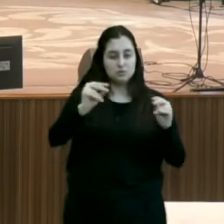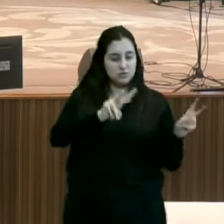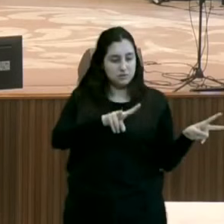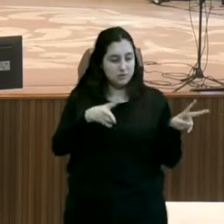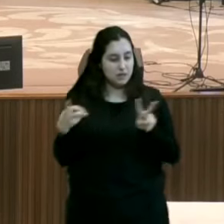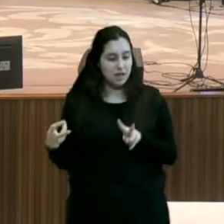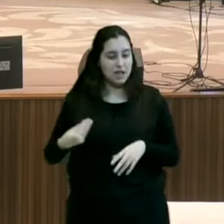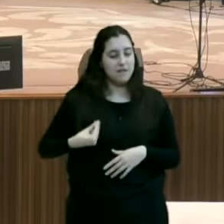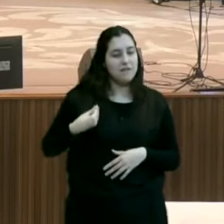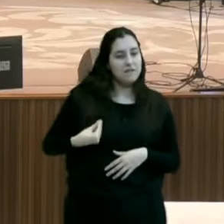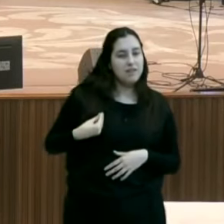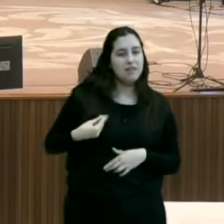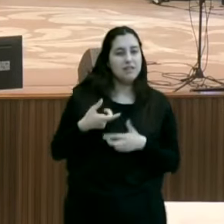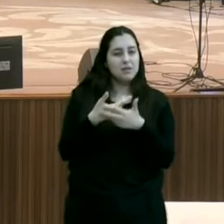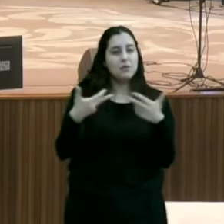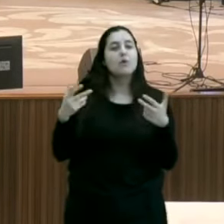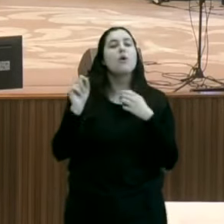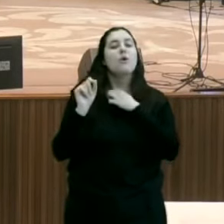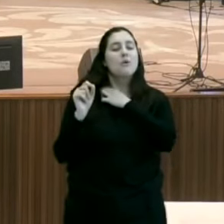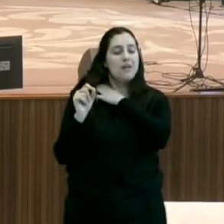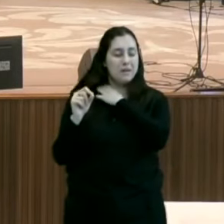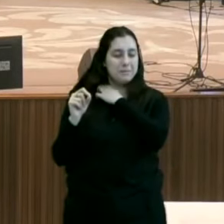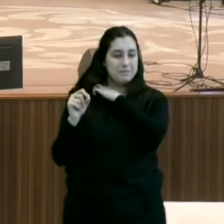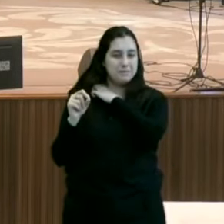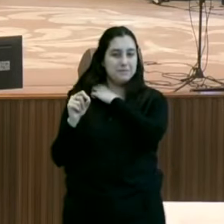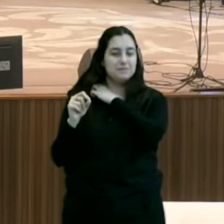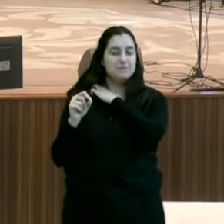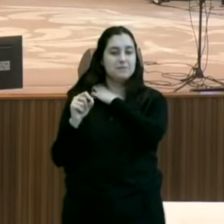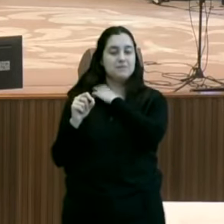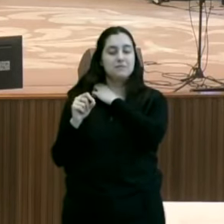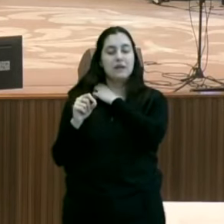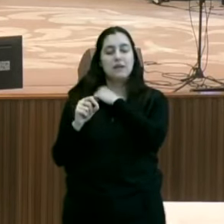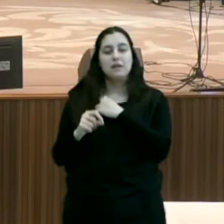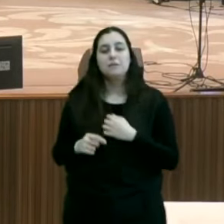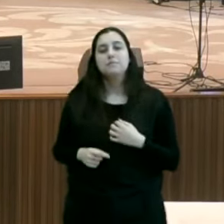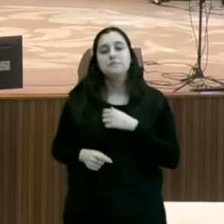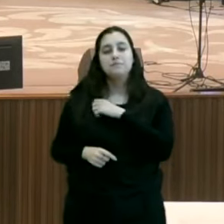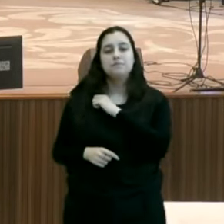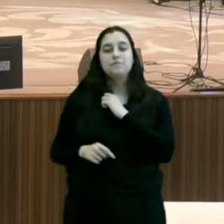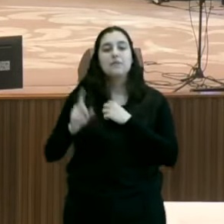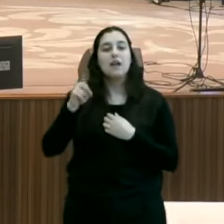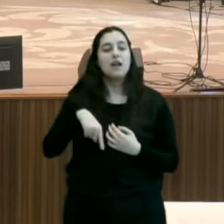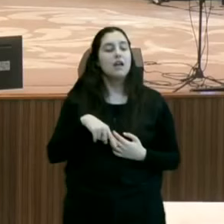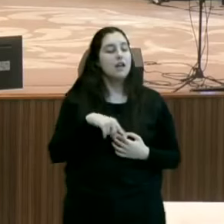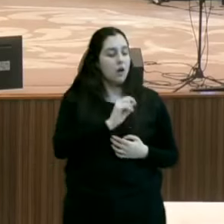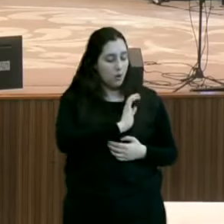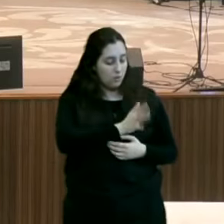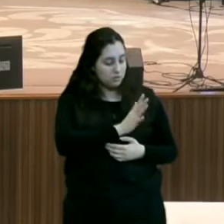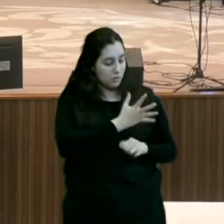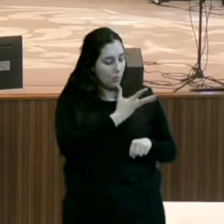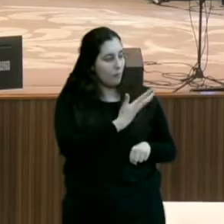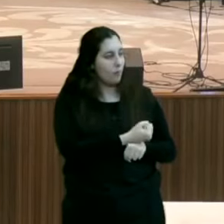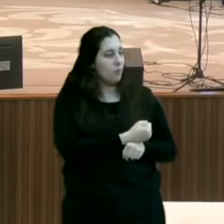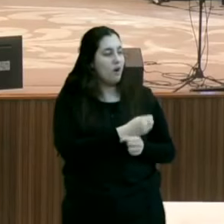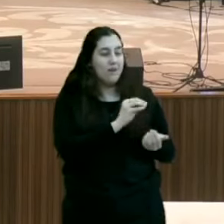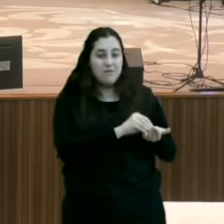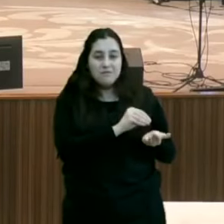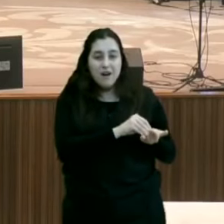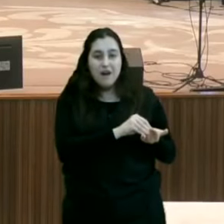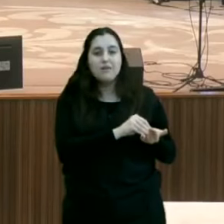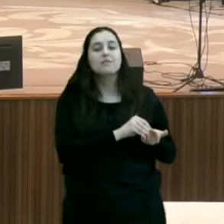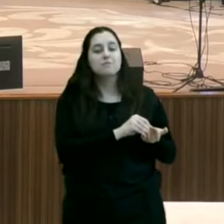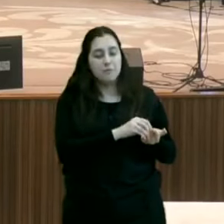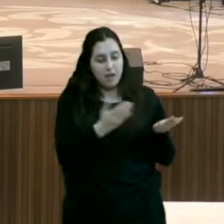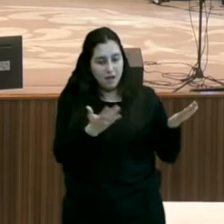nós ouvimos, uma das coisas é o coração sem chama. É o coração sem